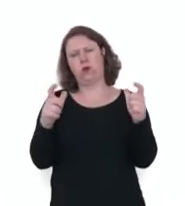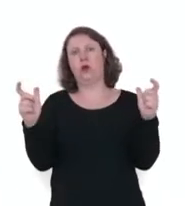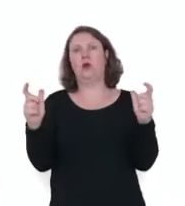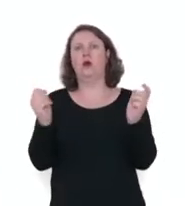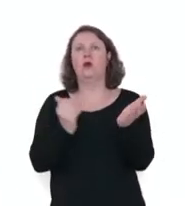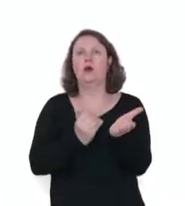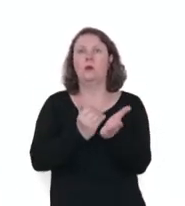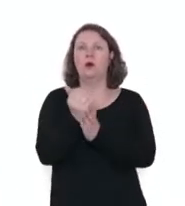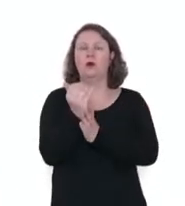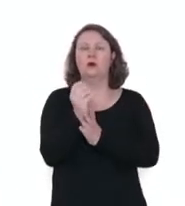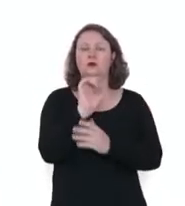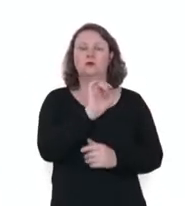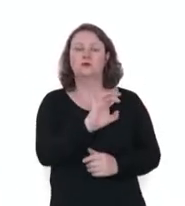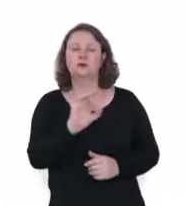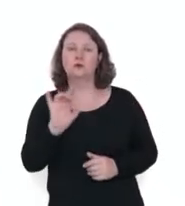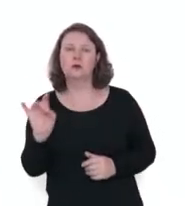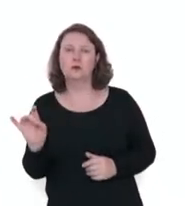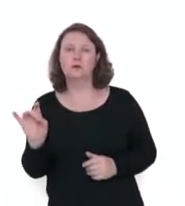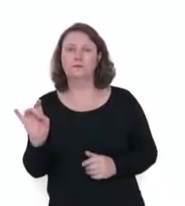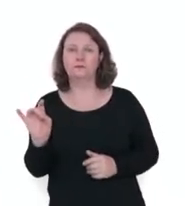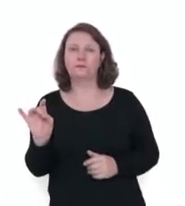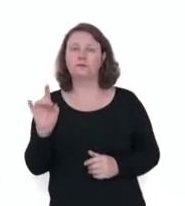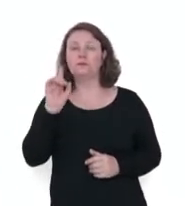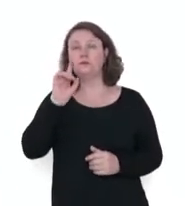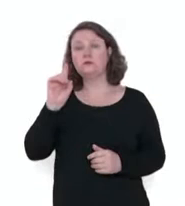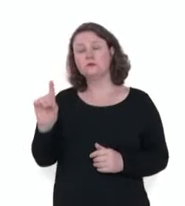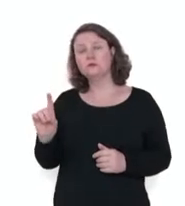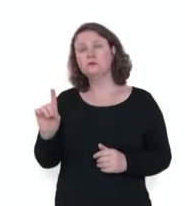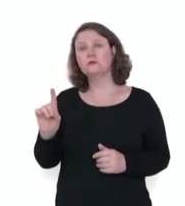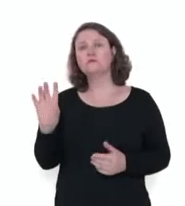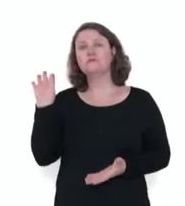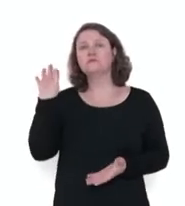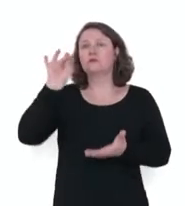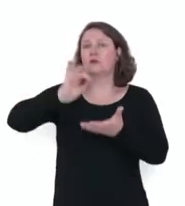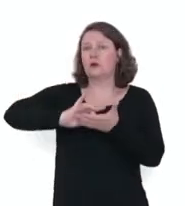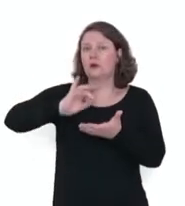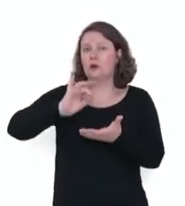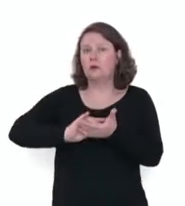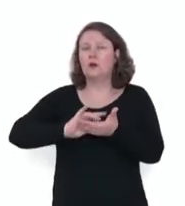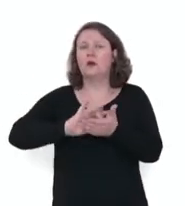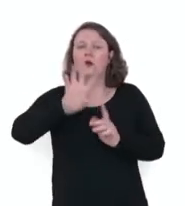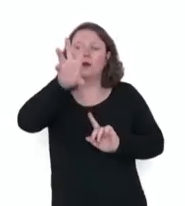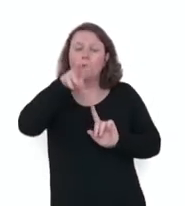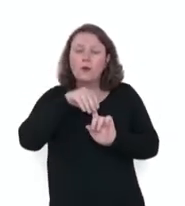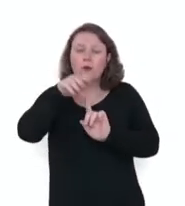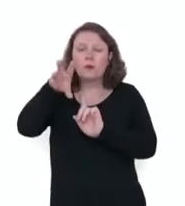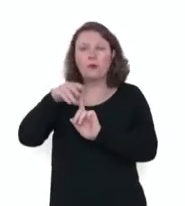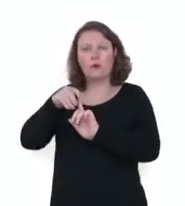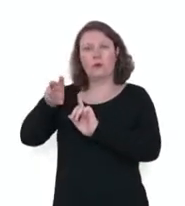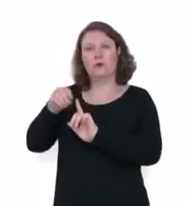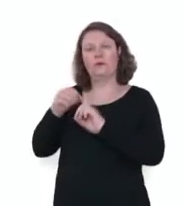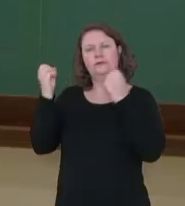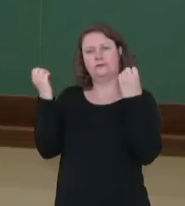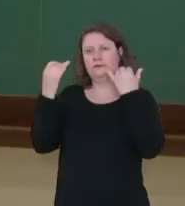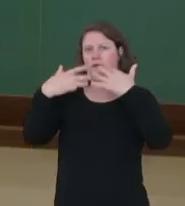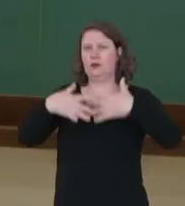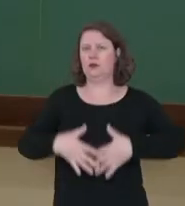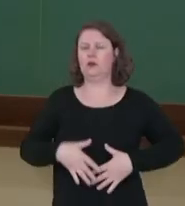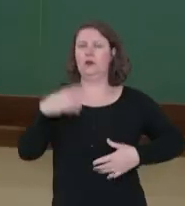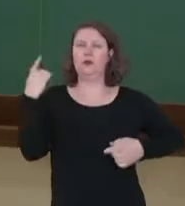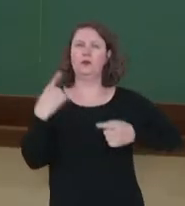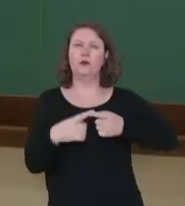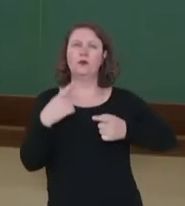partir de cada cruzamento. Sobre essa afirmação e seus conhecimentos, explique por